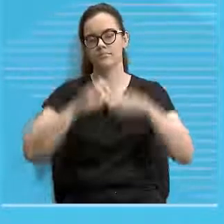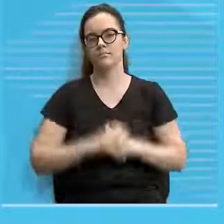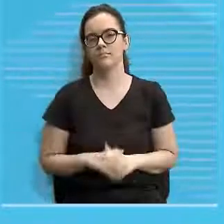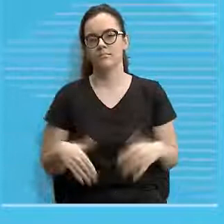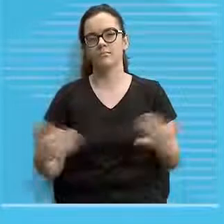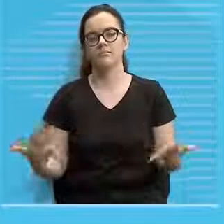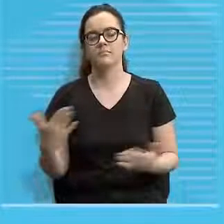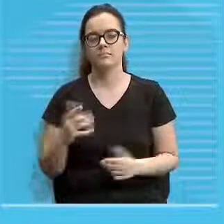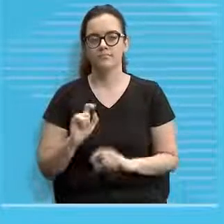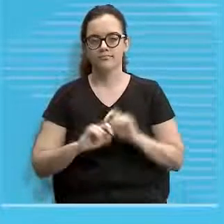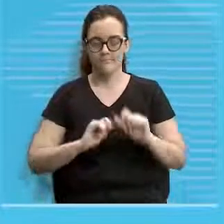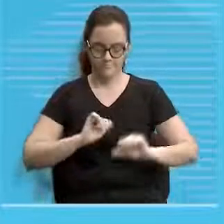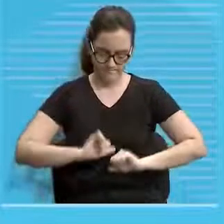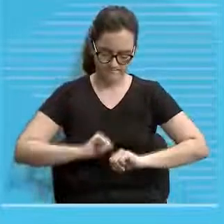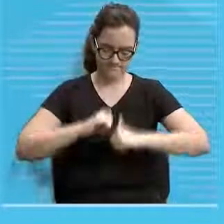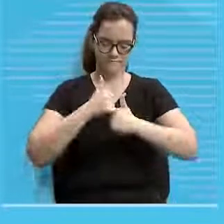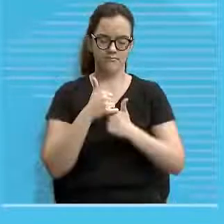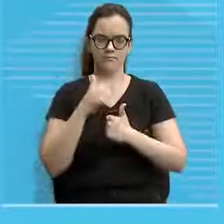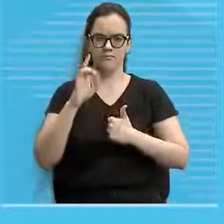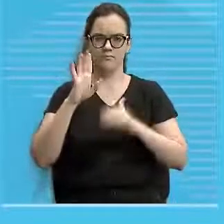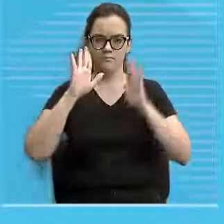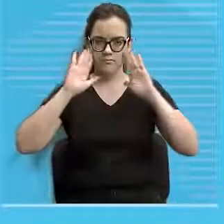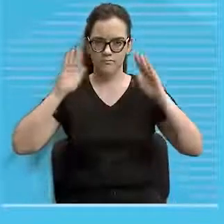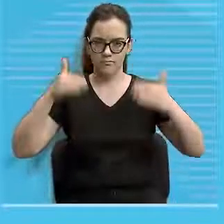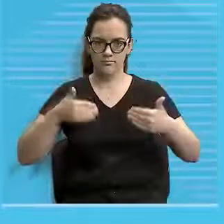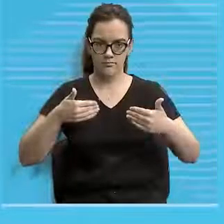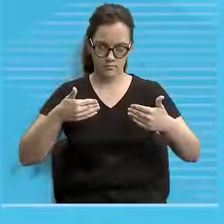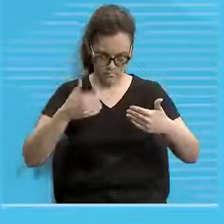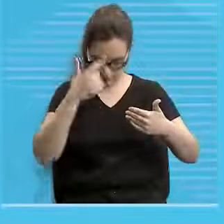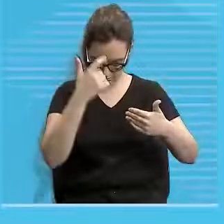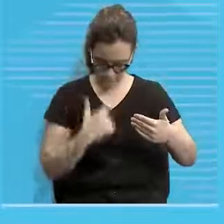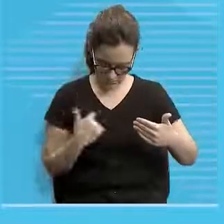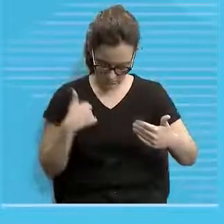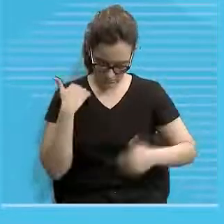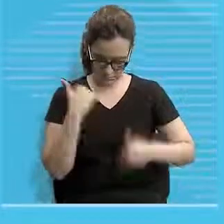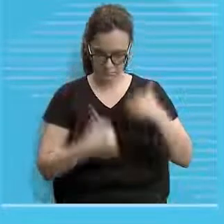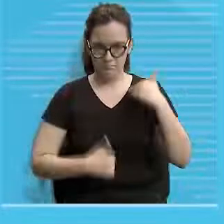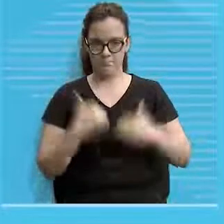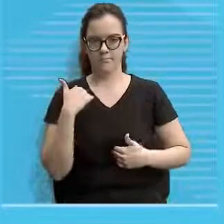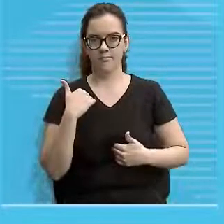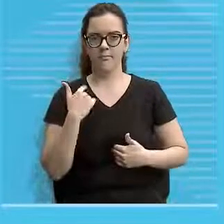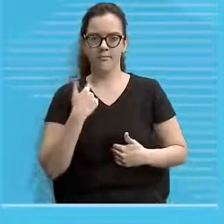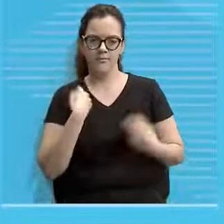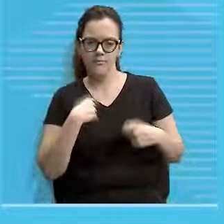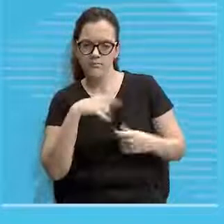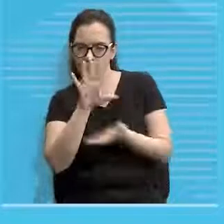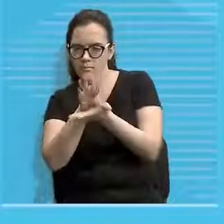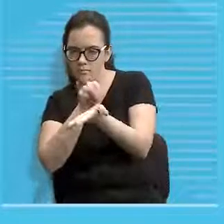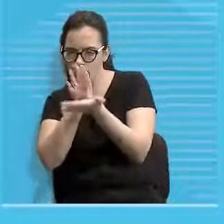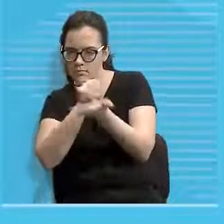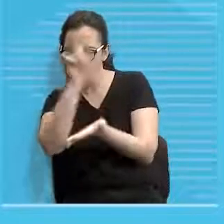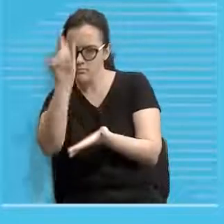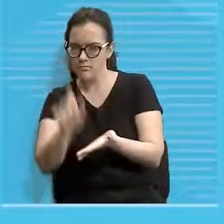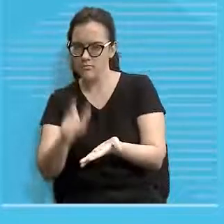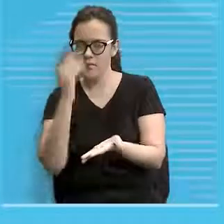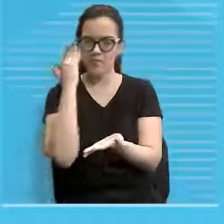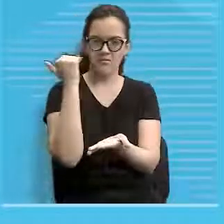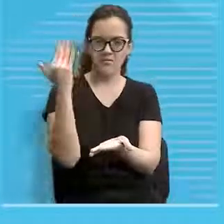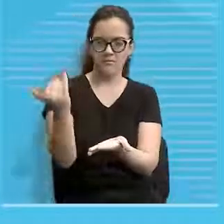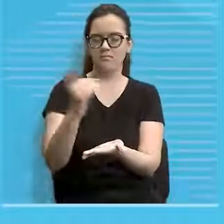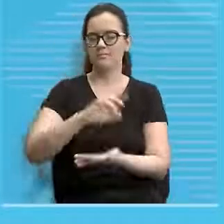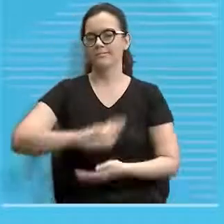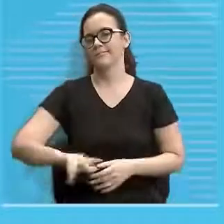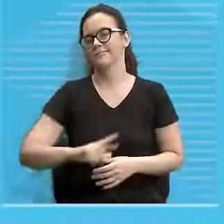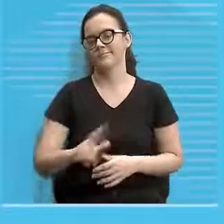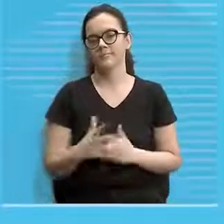com as nossas características físicas, de que forma que o meu corpo deveria ser, né? Já que a gente está vivendo nessa sociedade